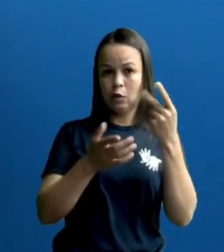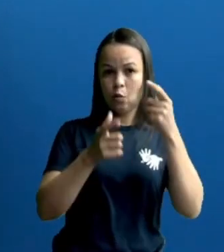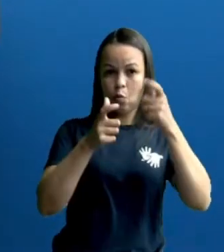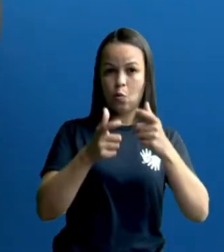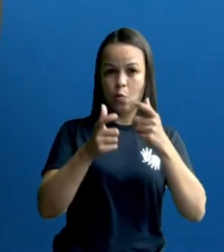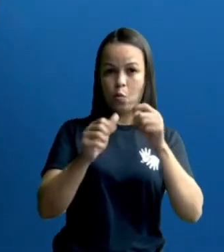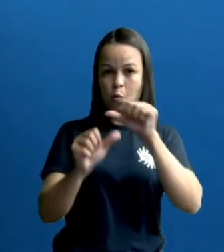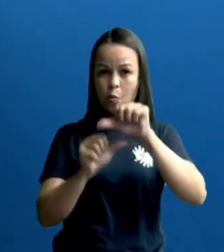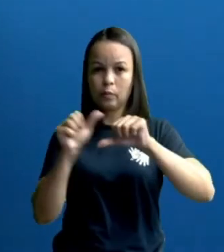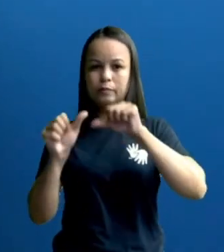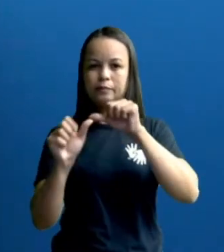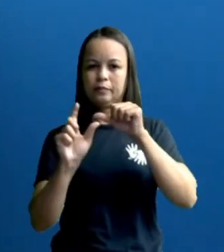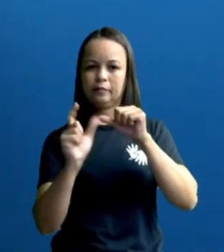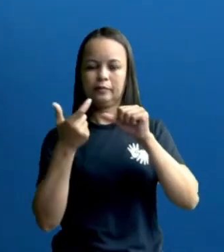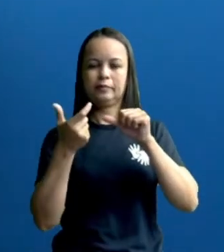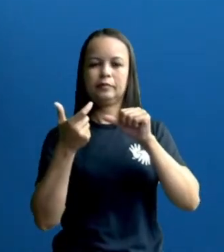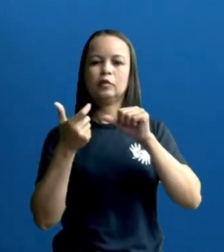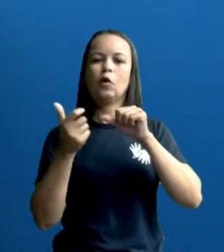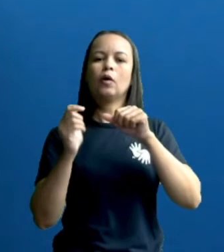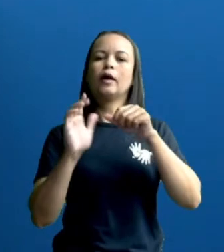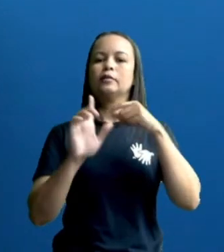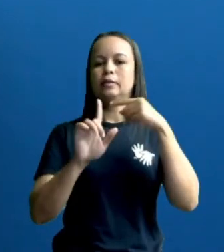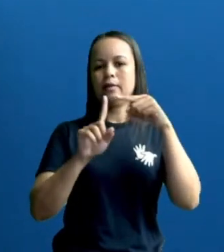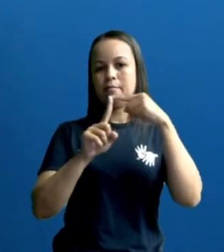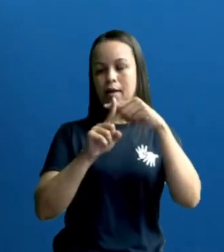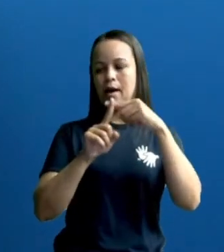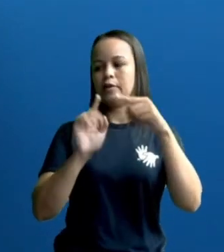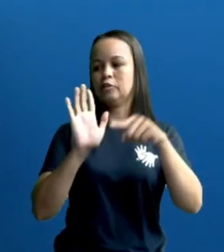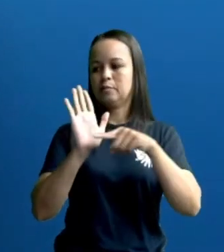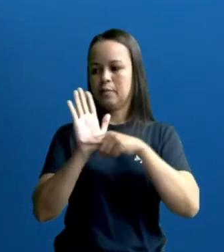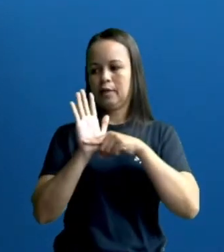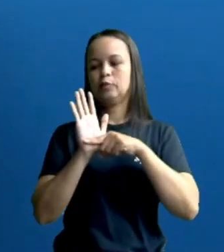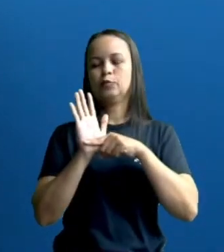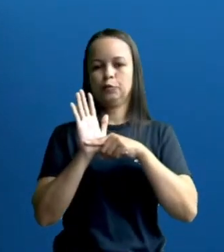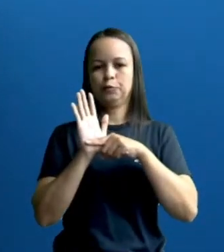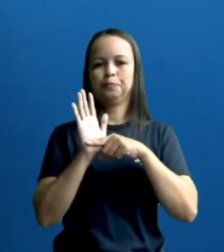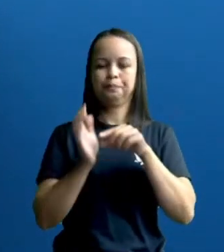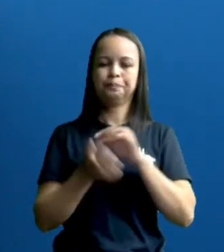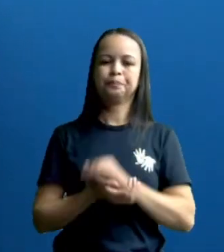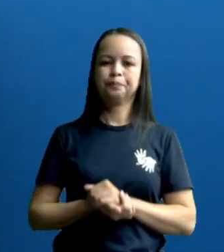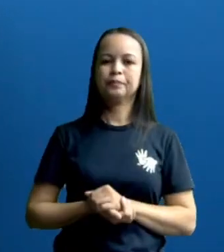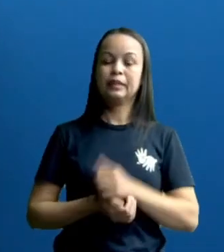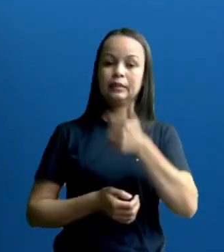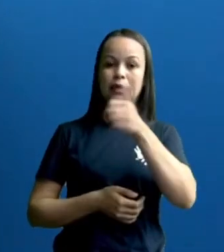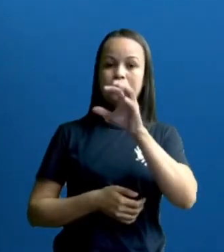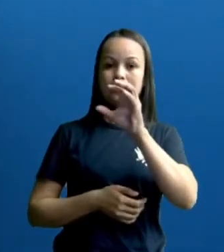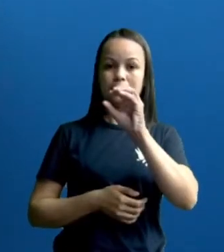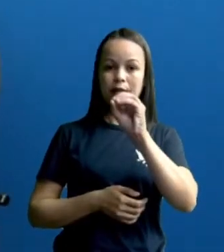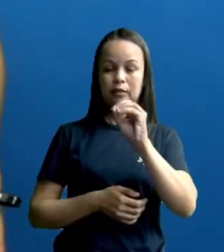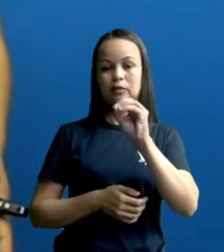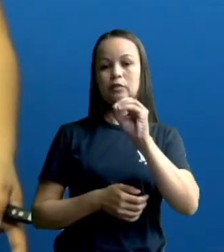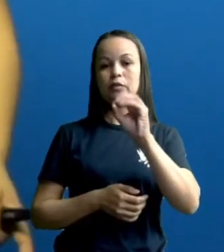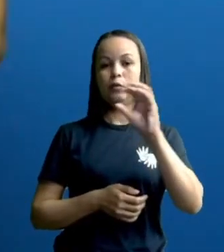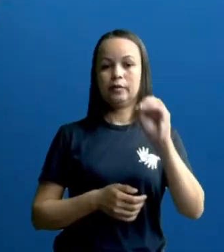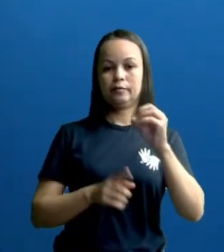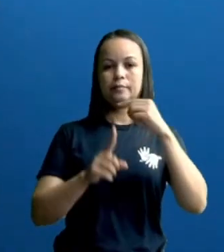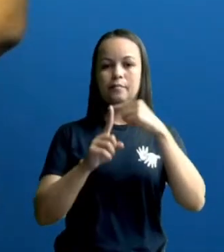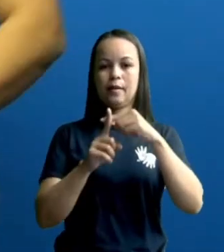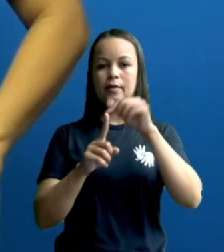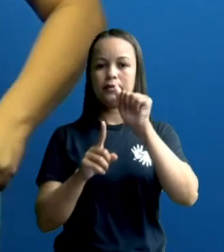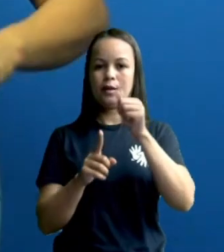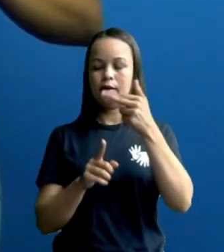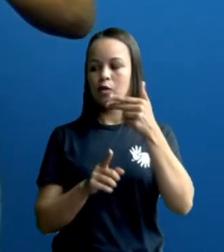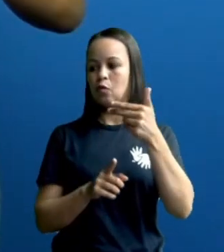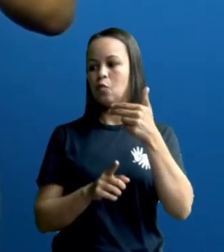segundo membro com sinal trocado. Então, 100 está mais, passa menos. 180 menos 100,